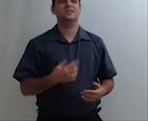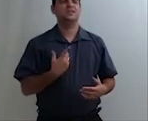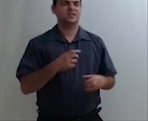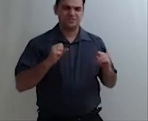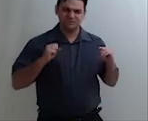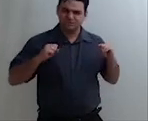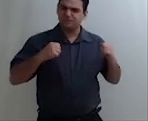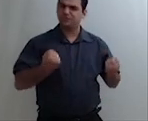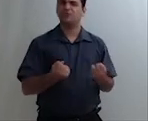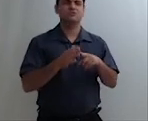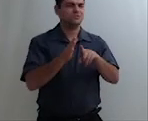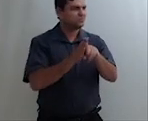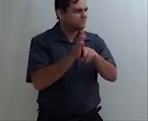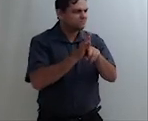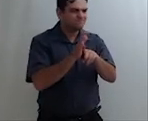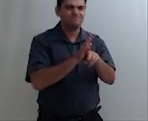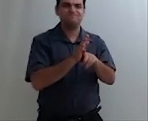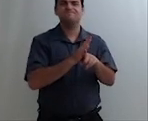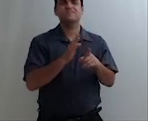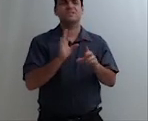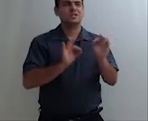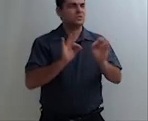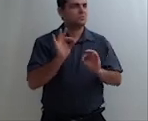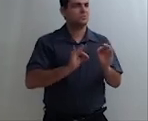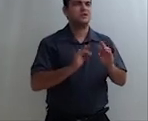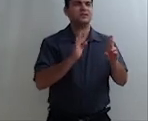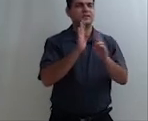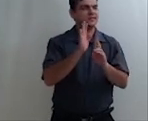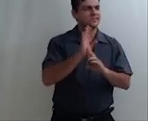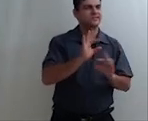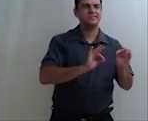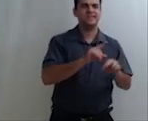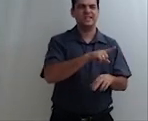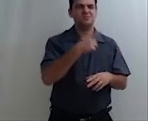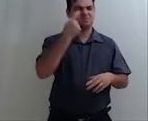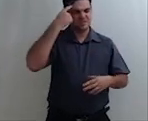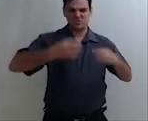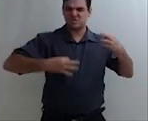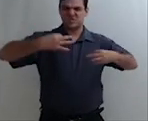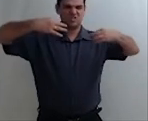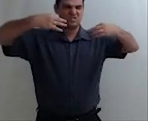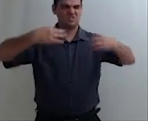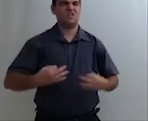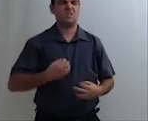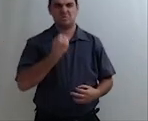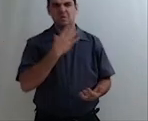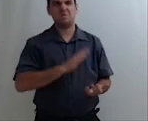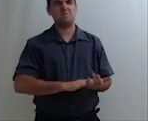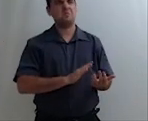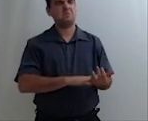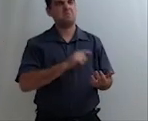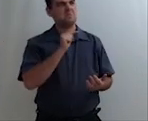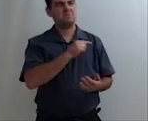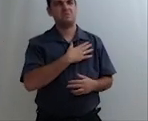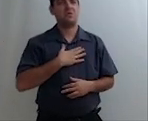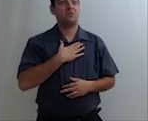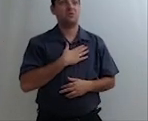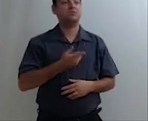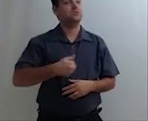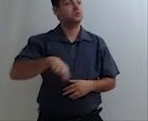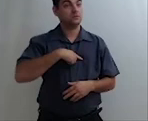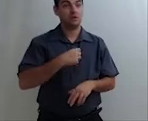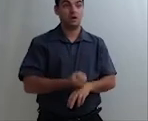uma visão de Justiça bastante acentuada que a todos nos